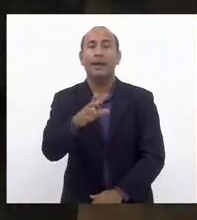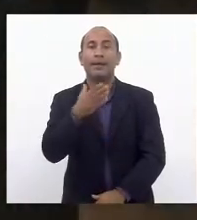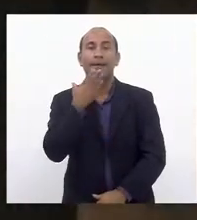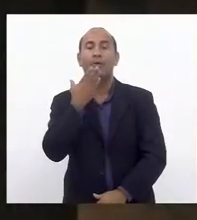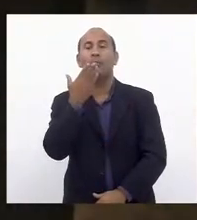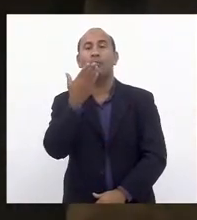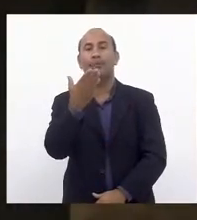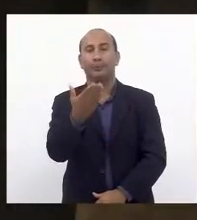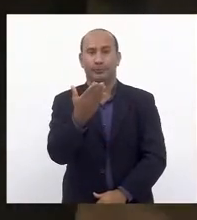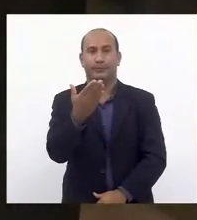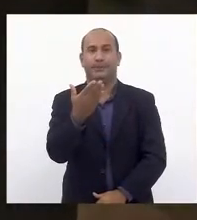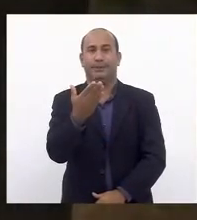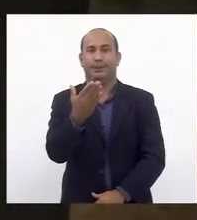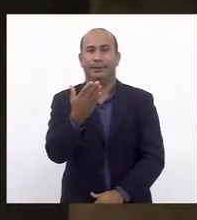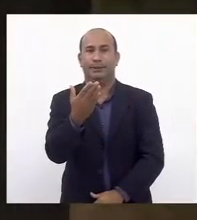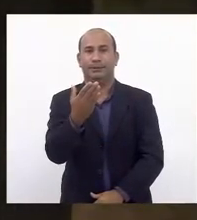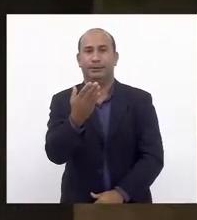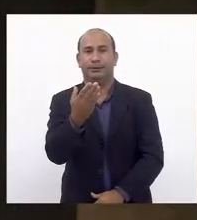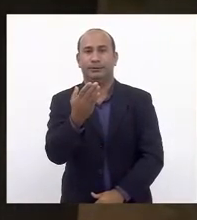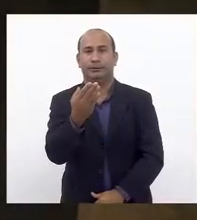oportunidade,